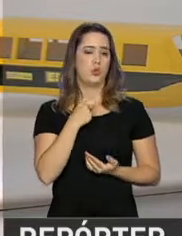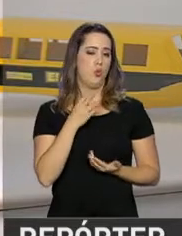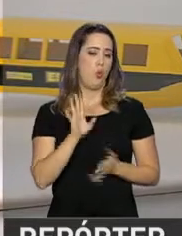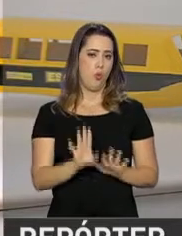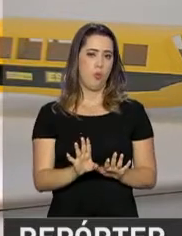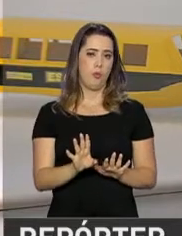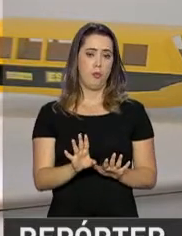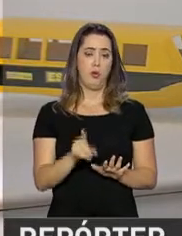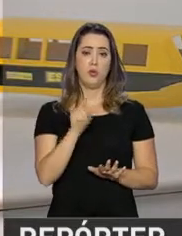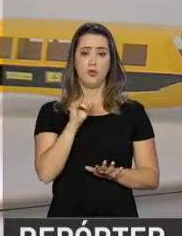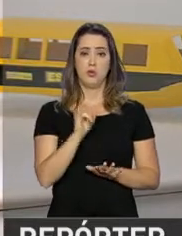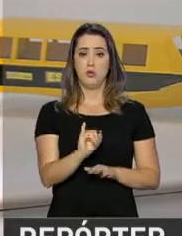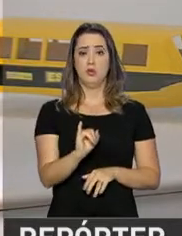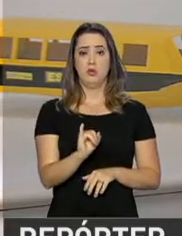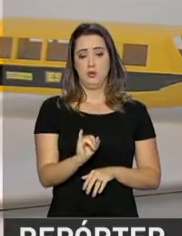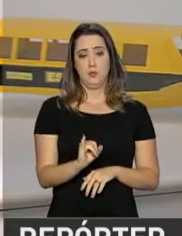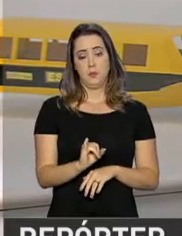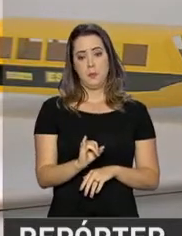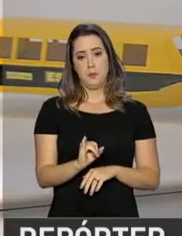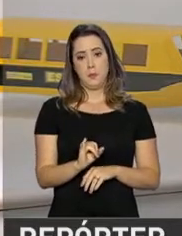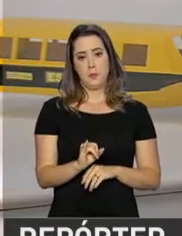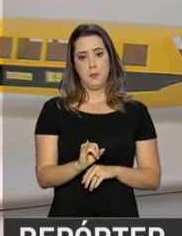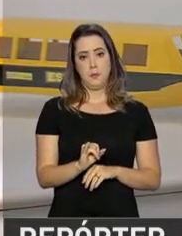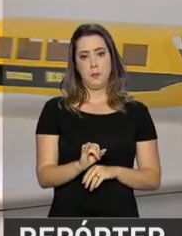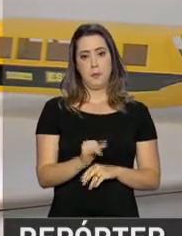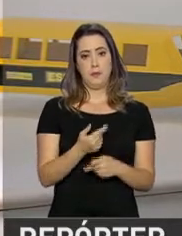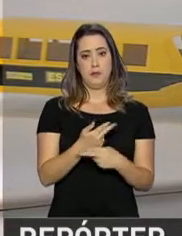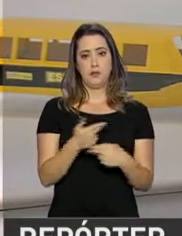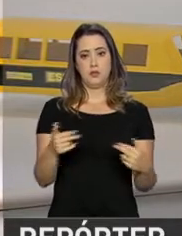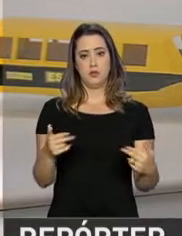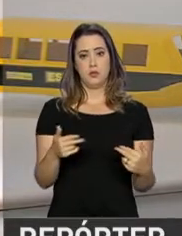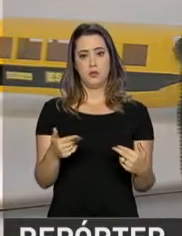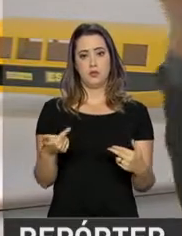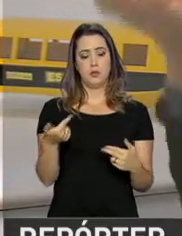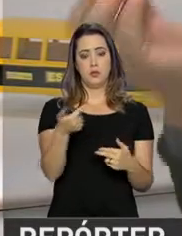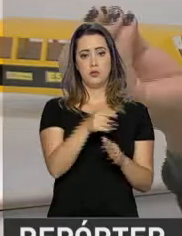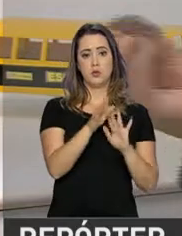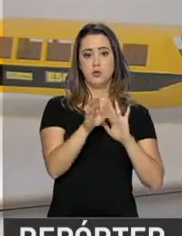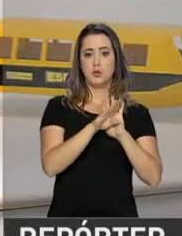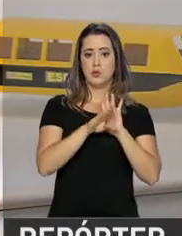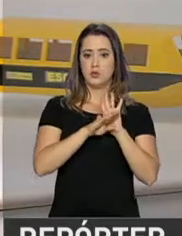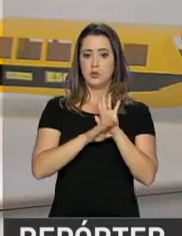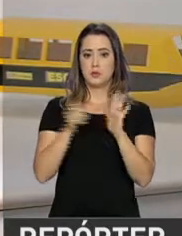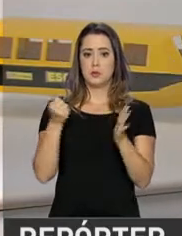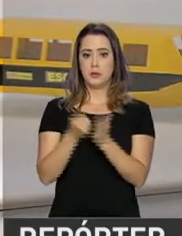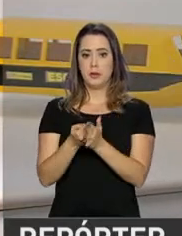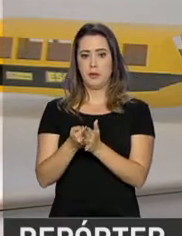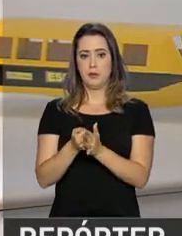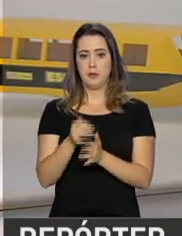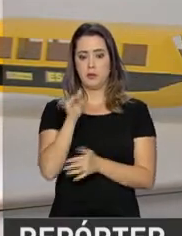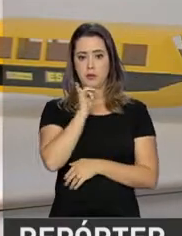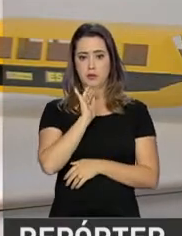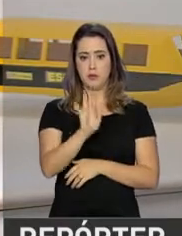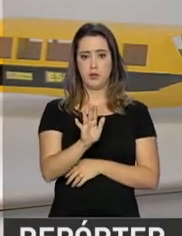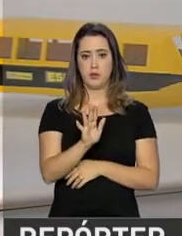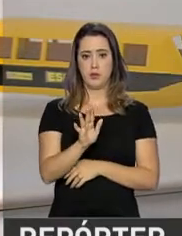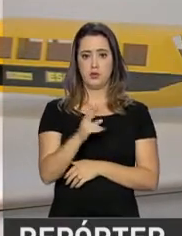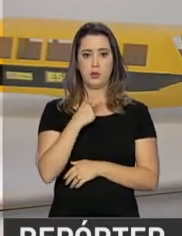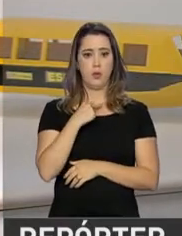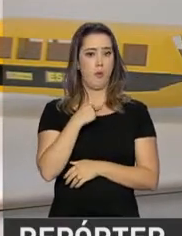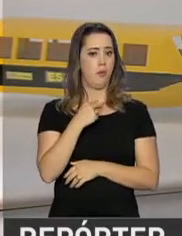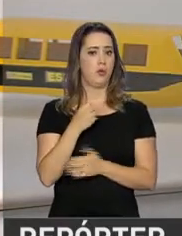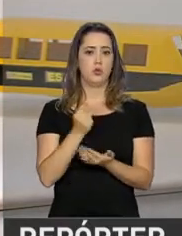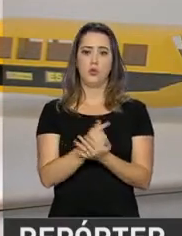utilizar um recurso em itens que outros programas cobre por exemplo não pode comprar